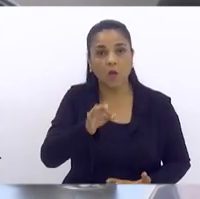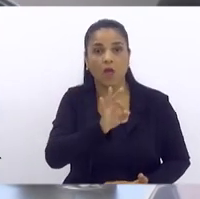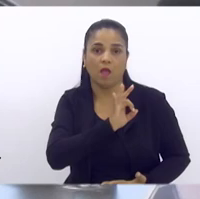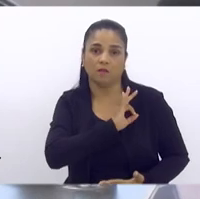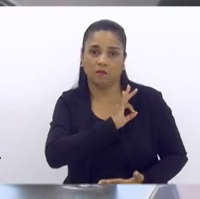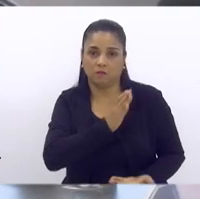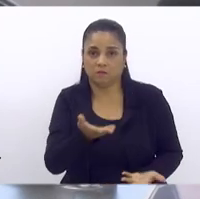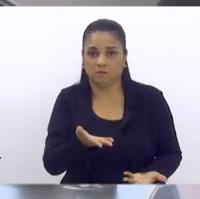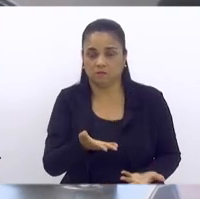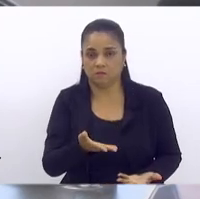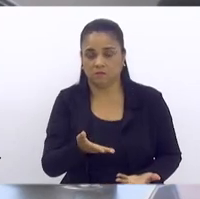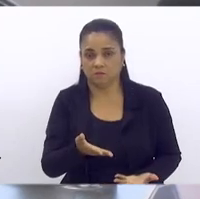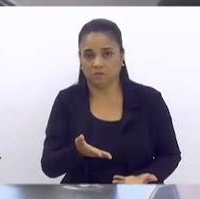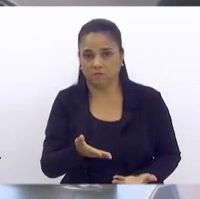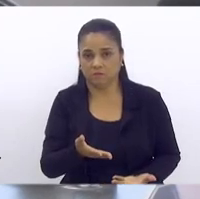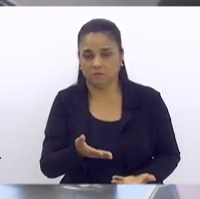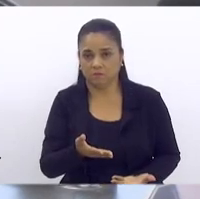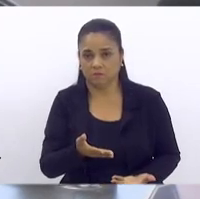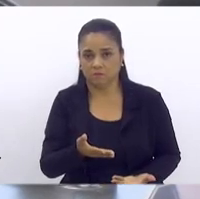delegacias.